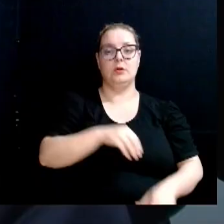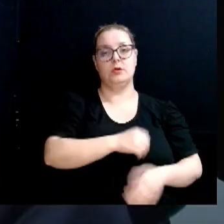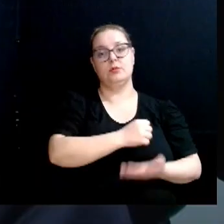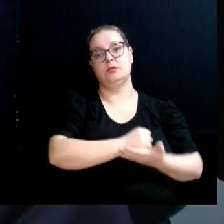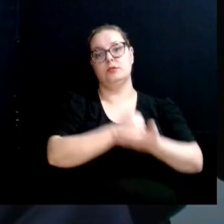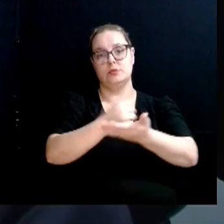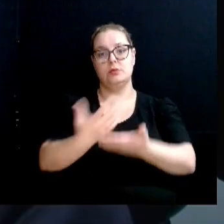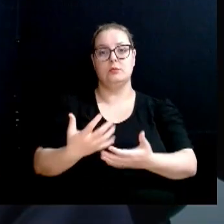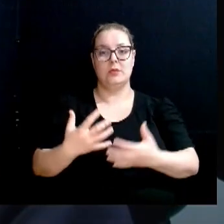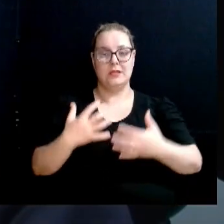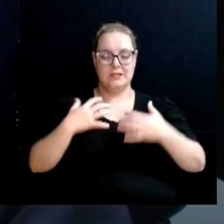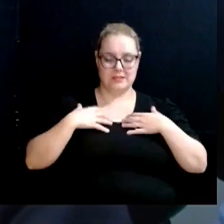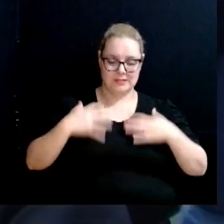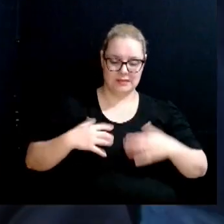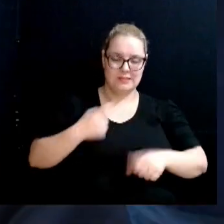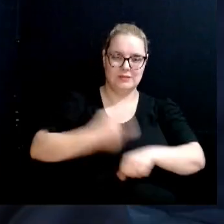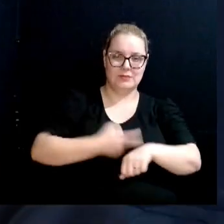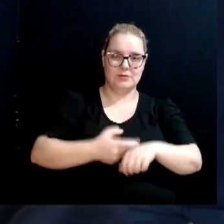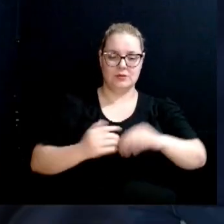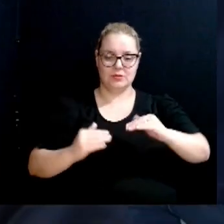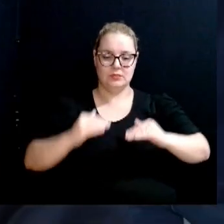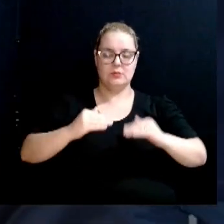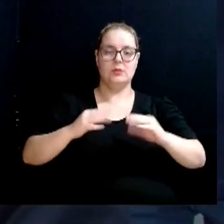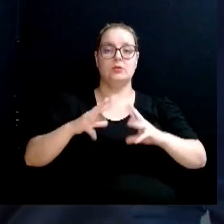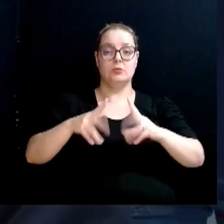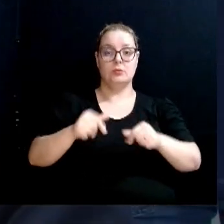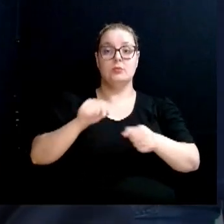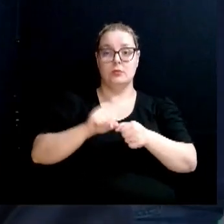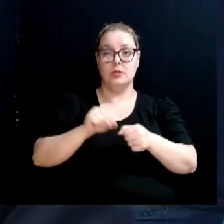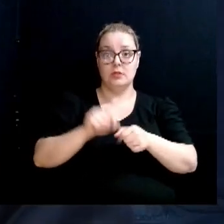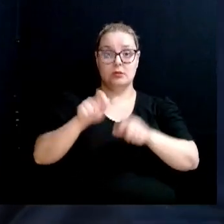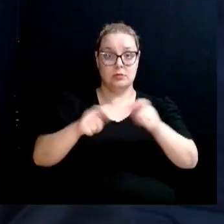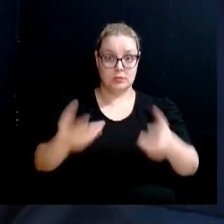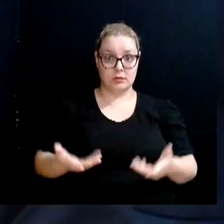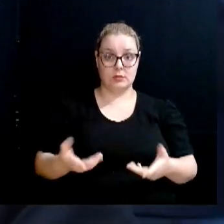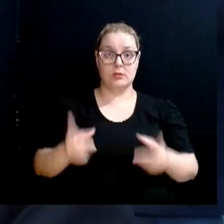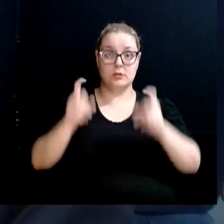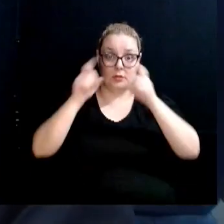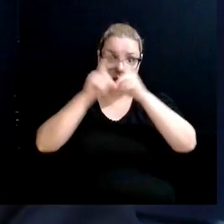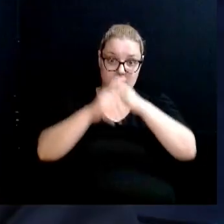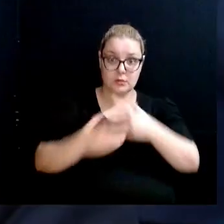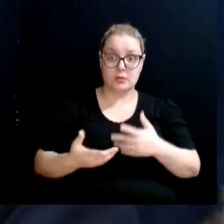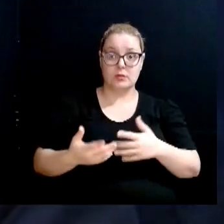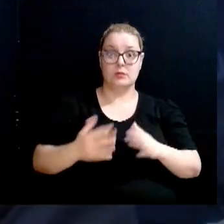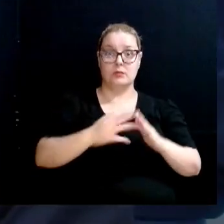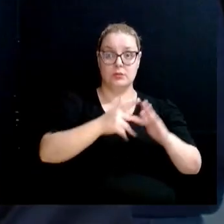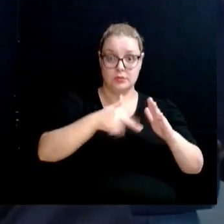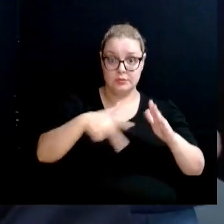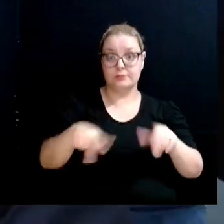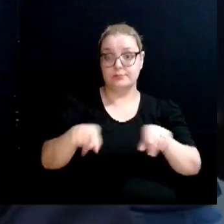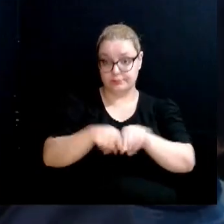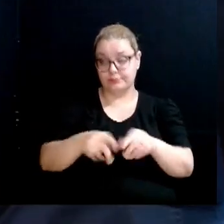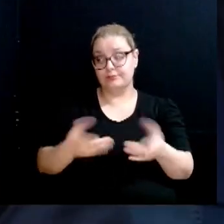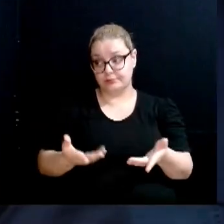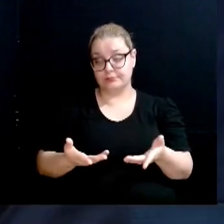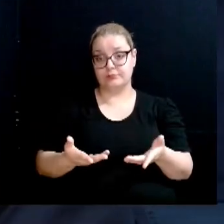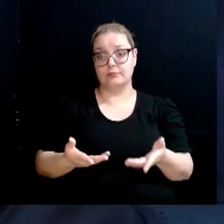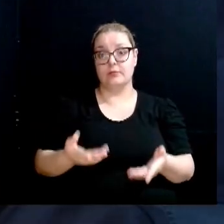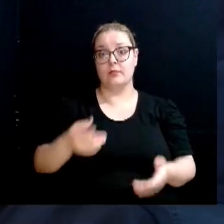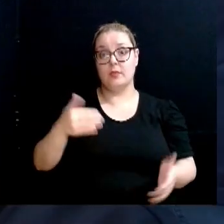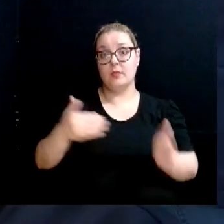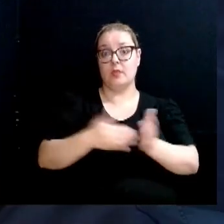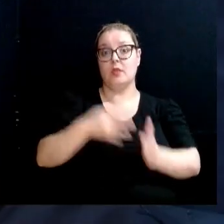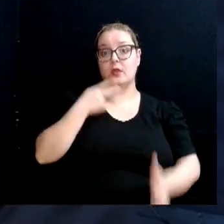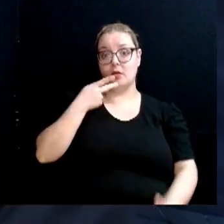corpo, equilíbrio, tudo isso faz com que essas pessoas tenham dificuldade de sair de casa, inclusive, até no falar.